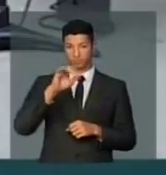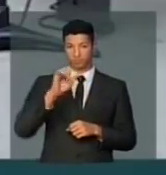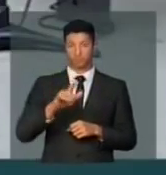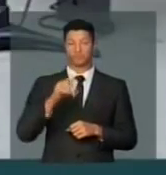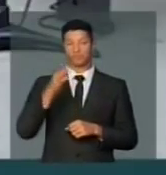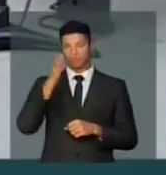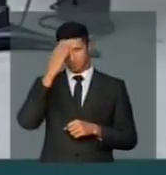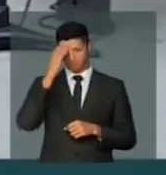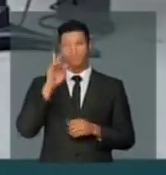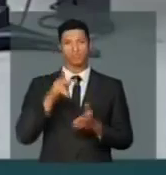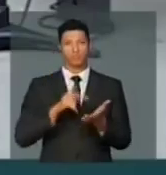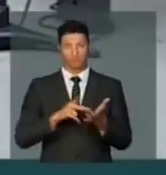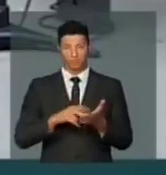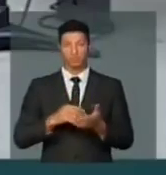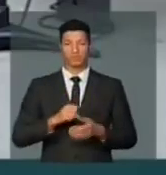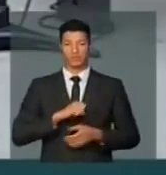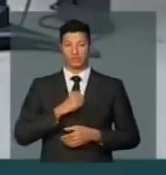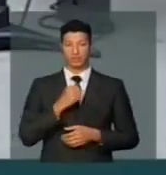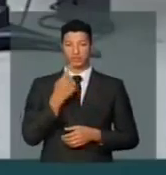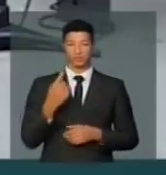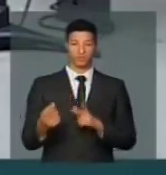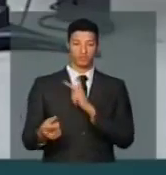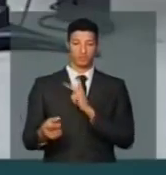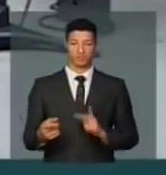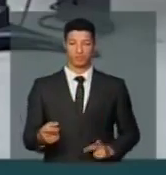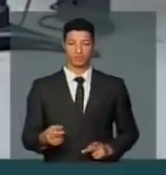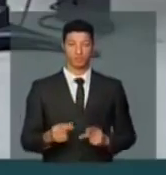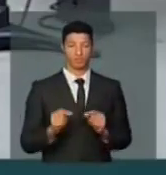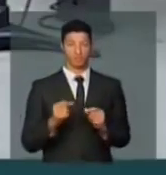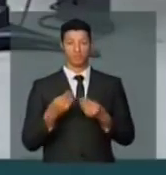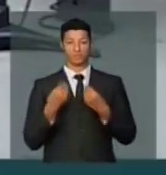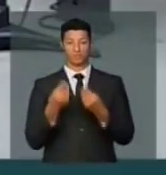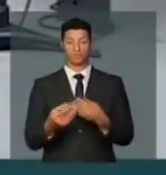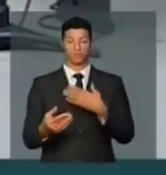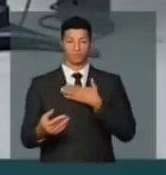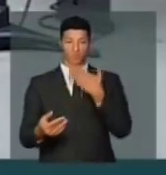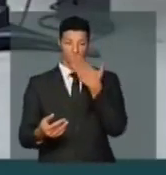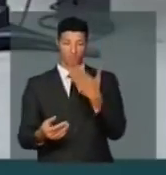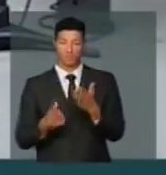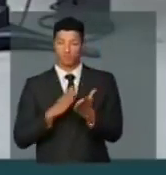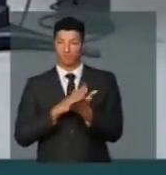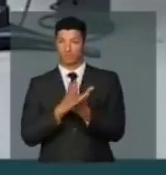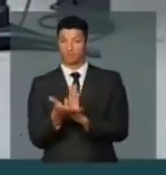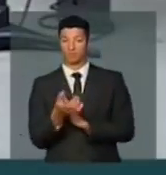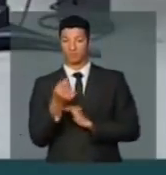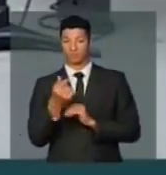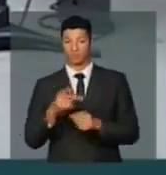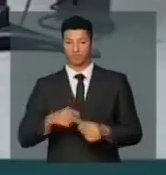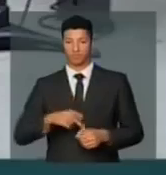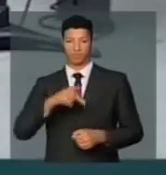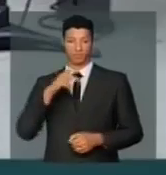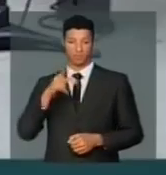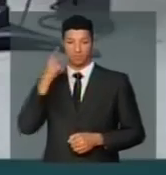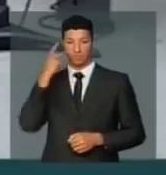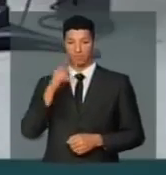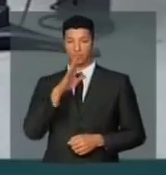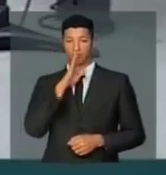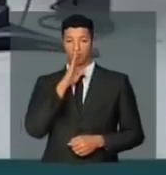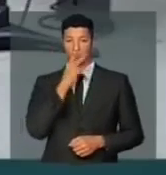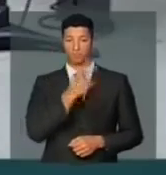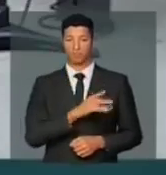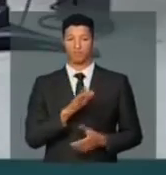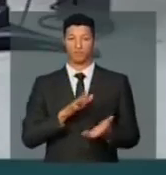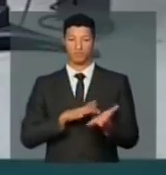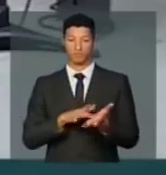isso realmente incomodou o ex-presidente Lula, que deu um jeito de desviar dinheiro da Petrobras para calar a boca